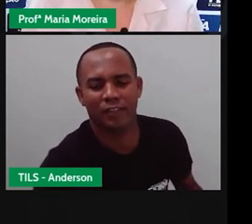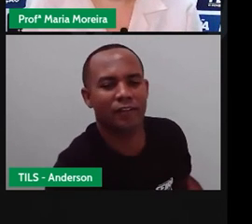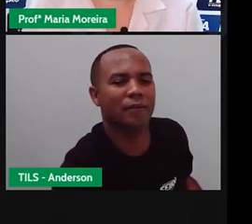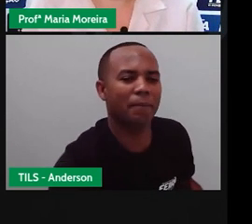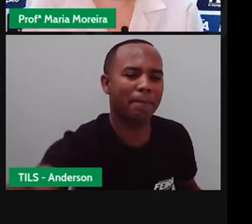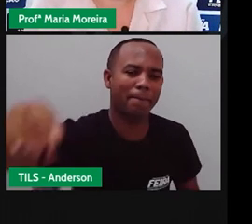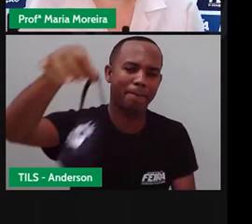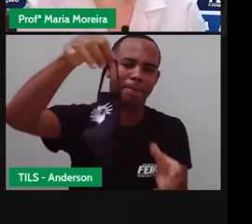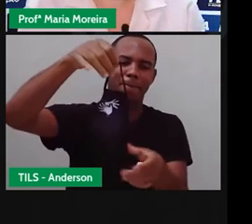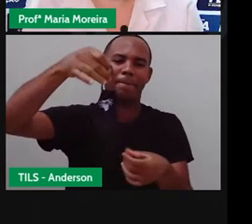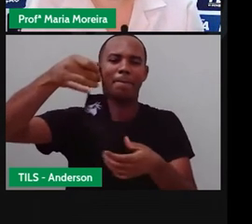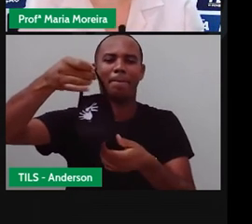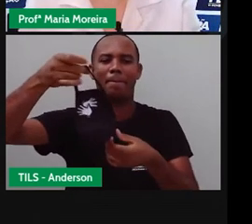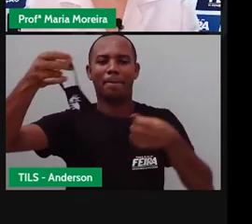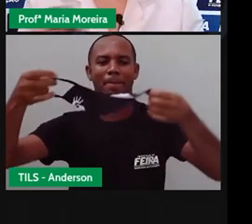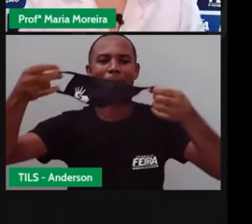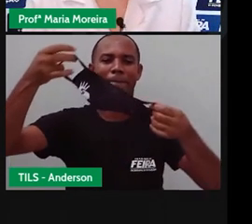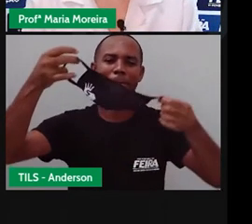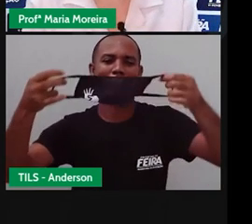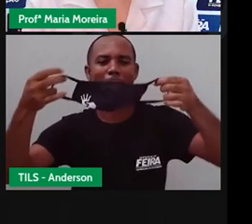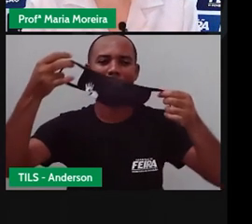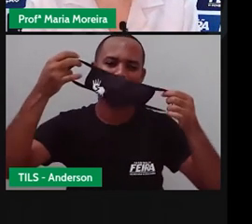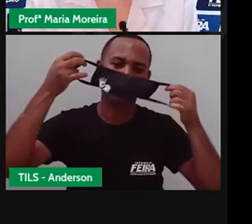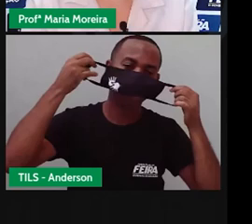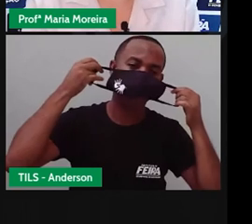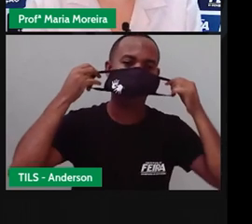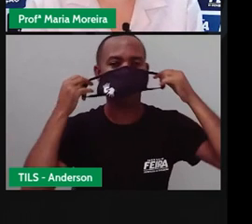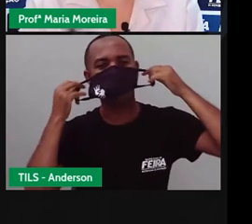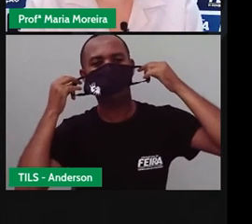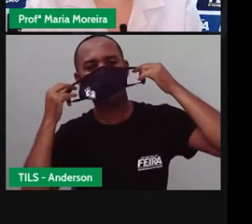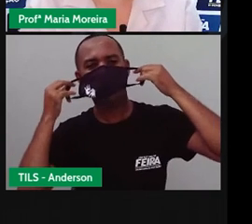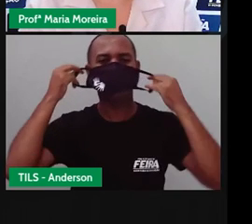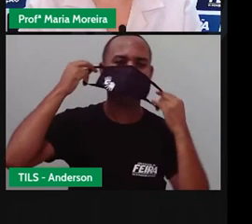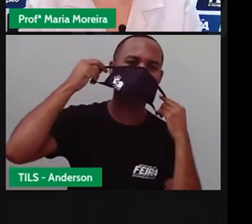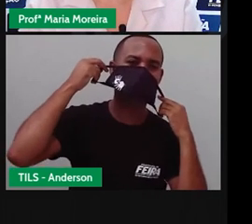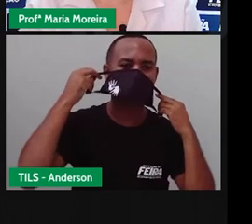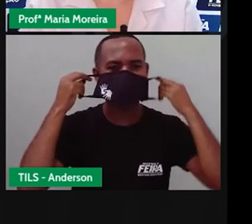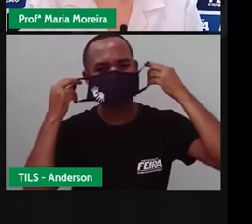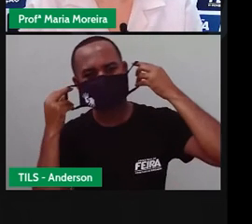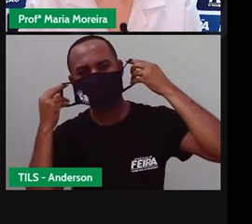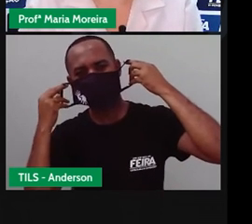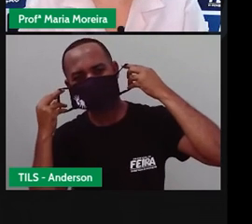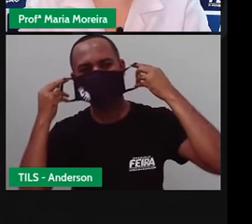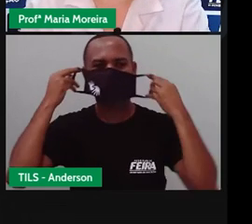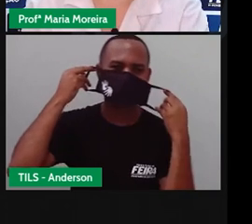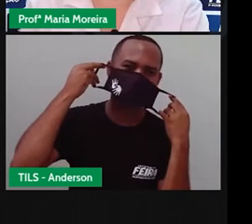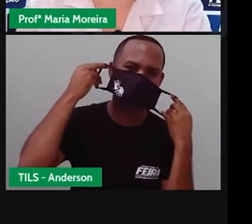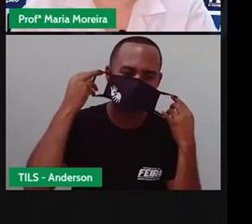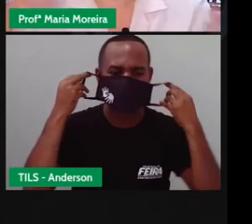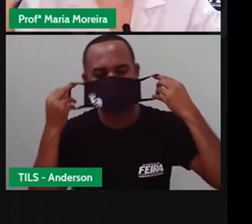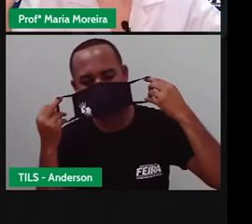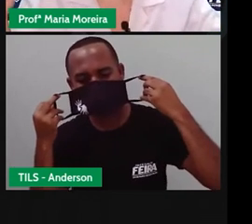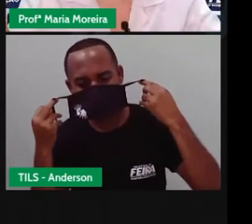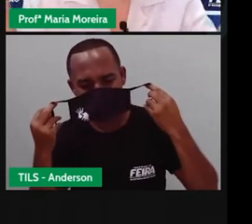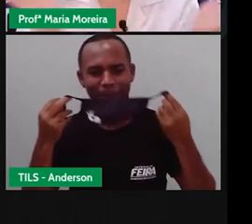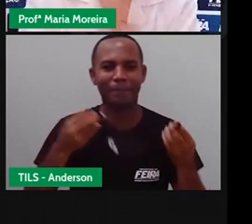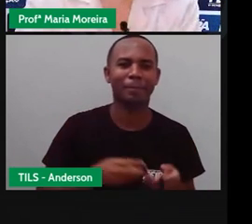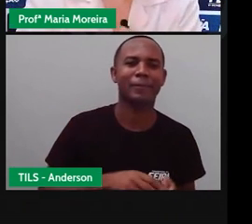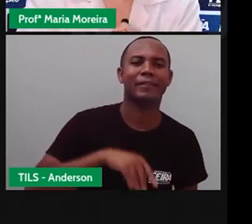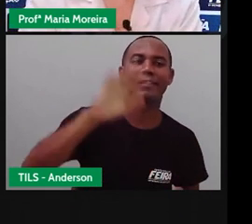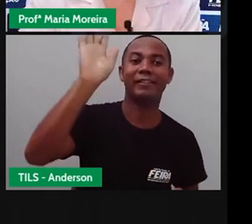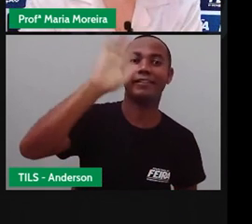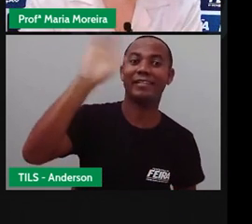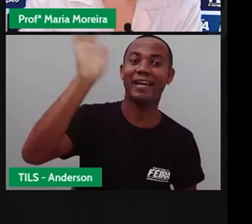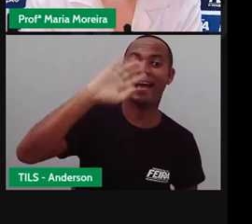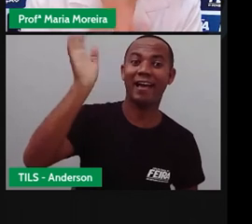usem álcool em gel se protejam se possível for prática isolamento social distanciamento social parte cuida para que em breve em que